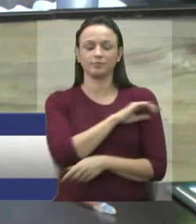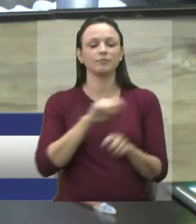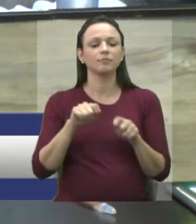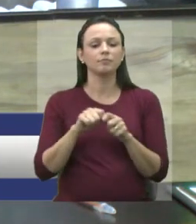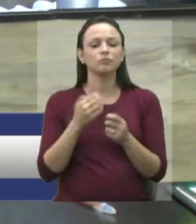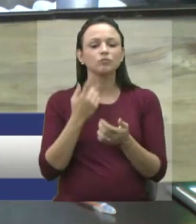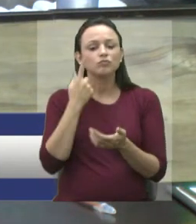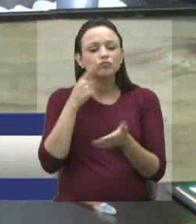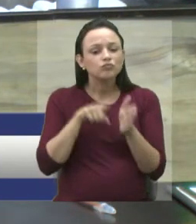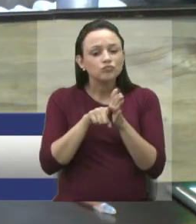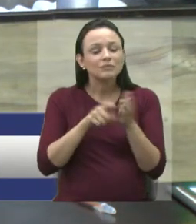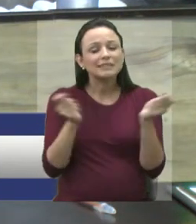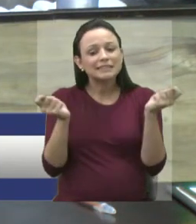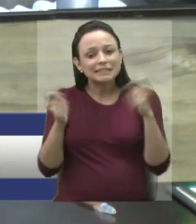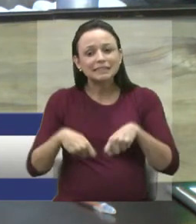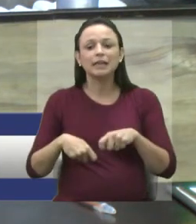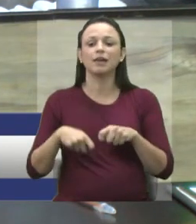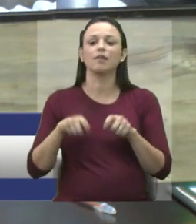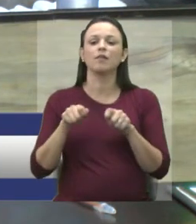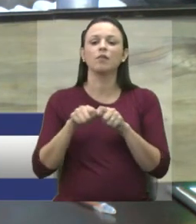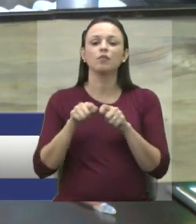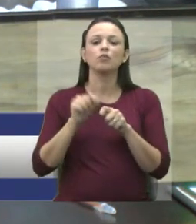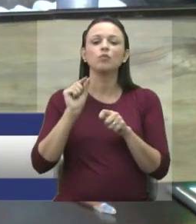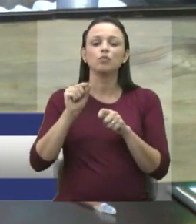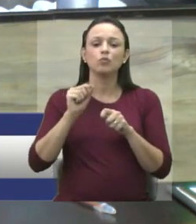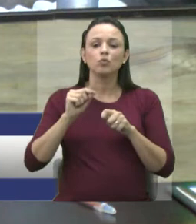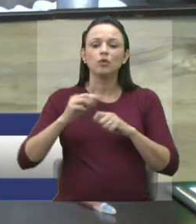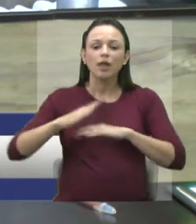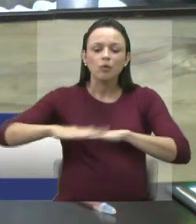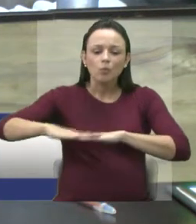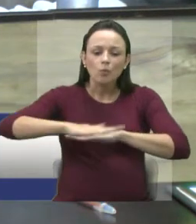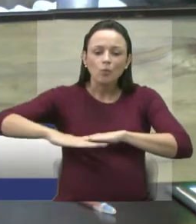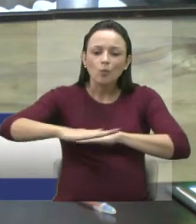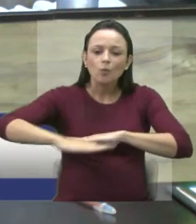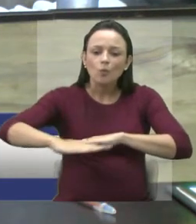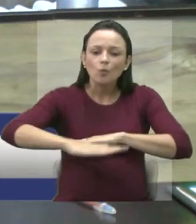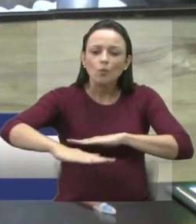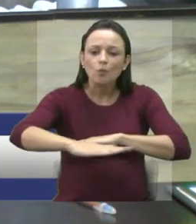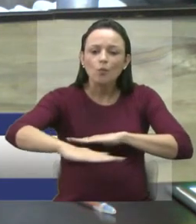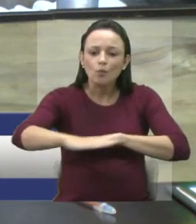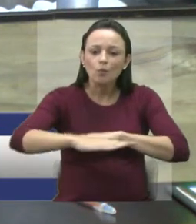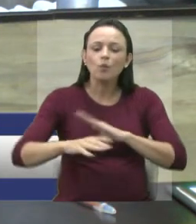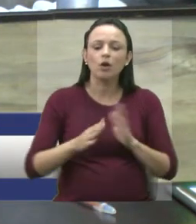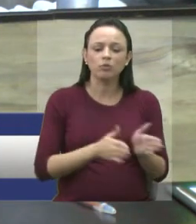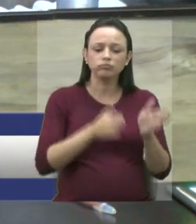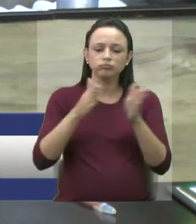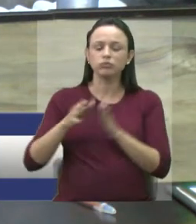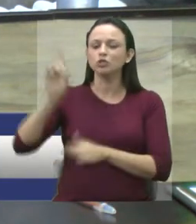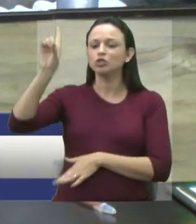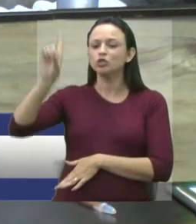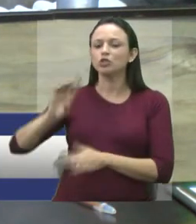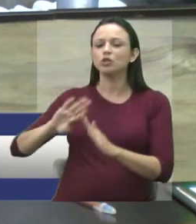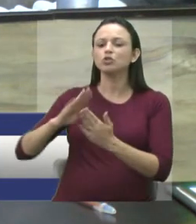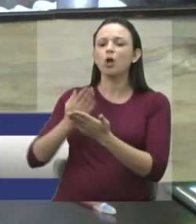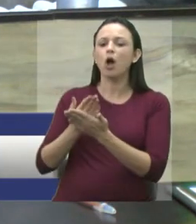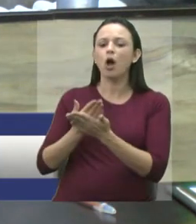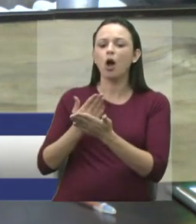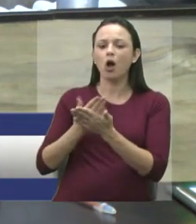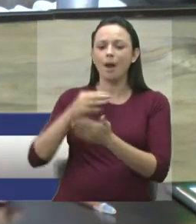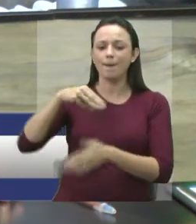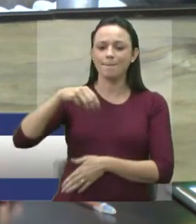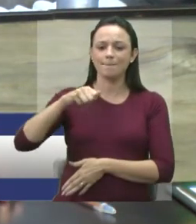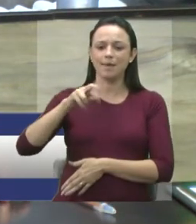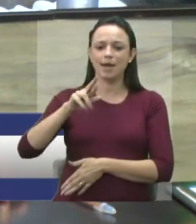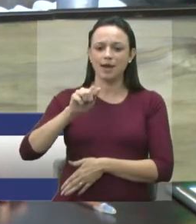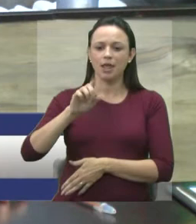a possibilidade de fazer o contrapiso do pátio ao lado da diretoria da escola Maria de